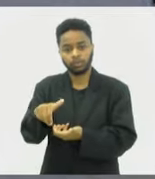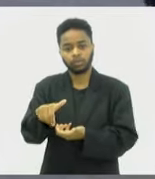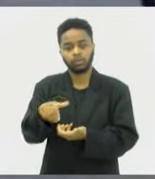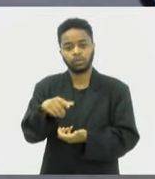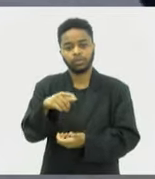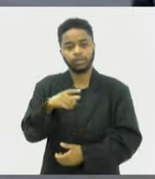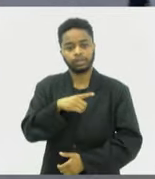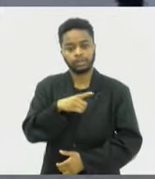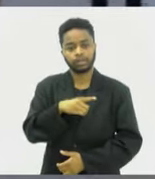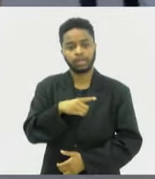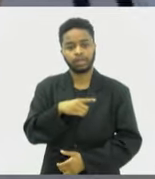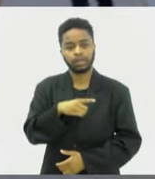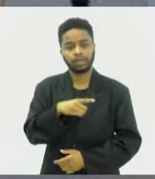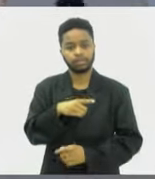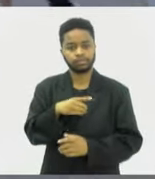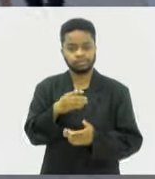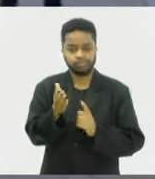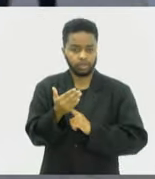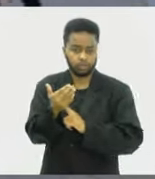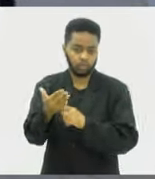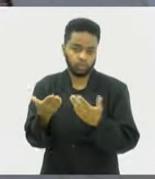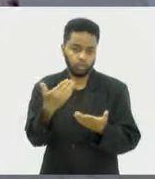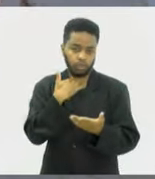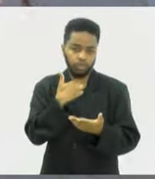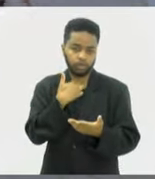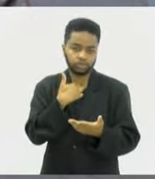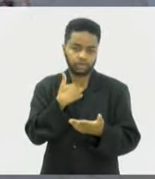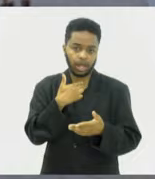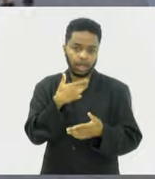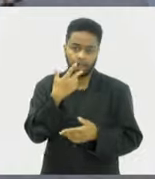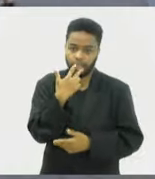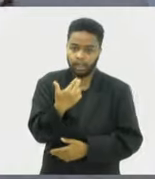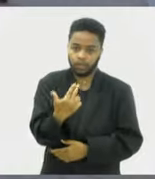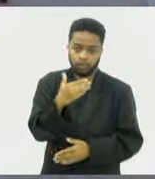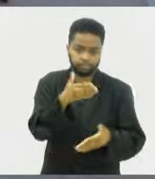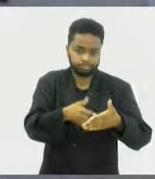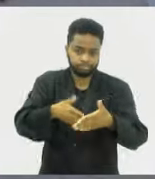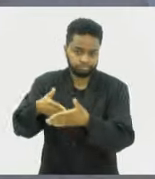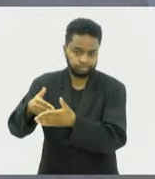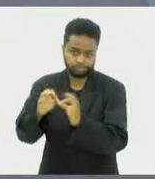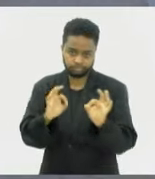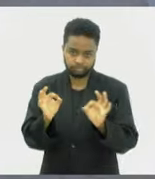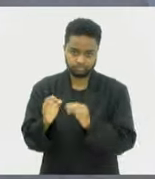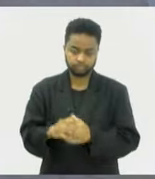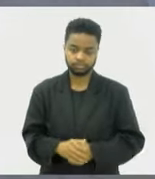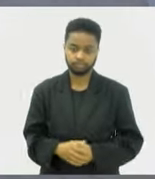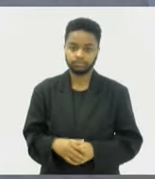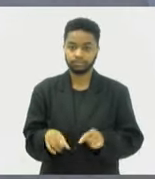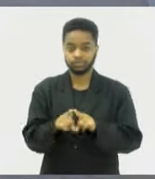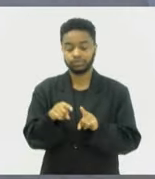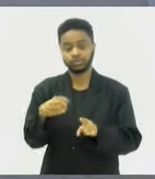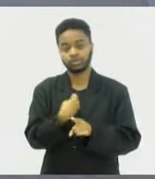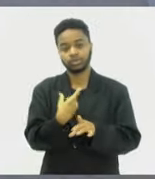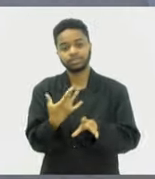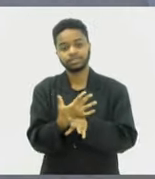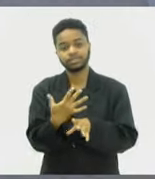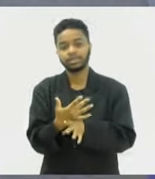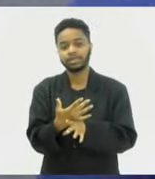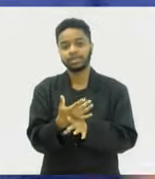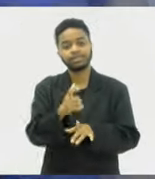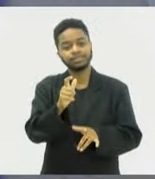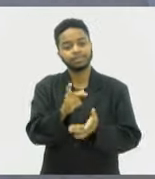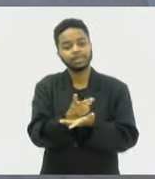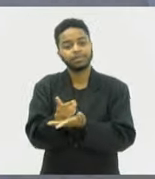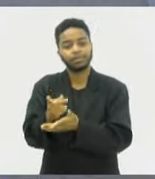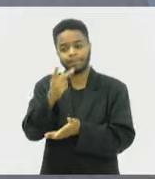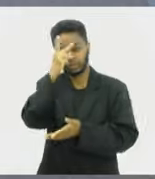Então, a língua não pode ser um impeditivo, um obstáculo, um problema. A nossa cidade tem a fama de ser um povo bem